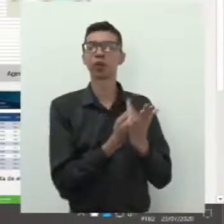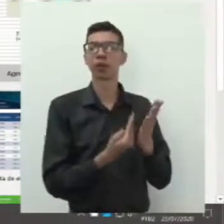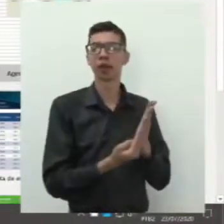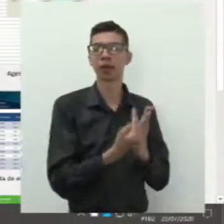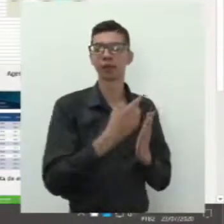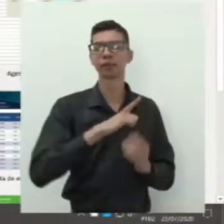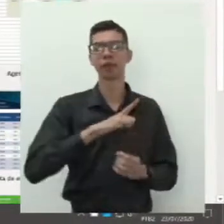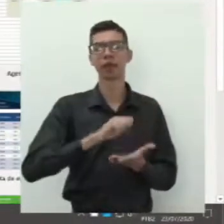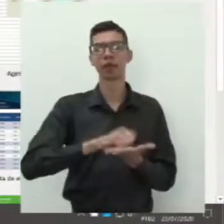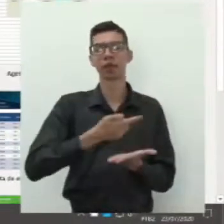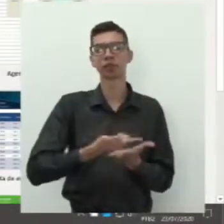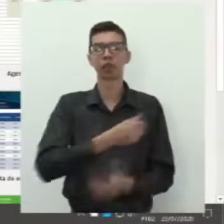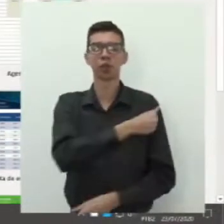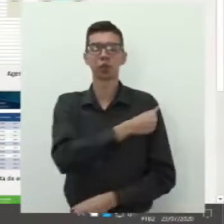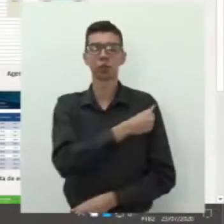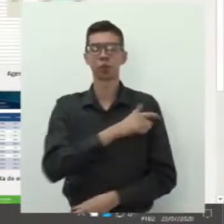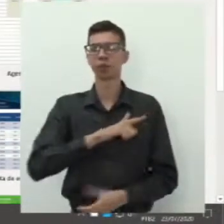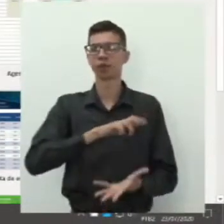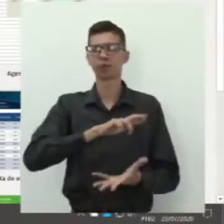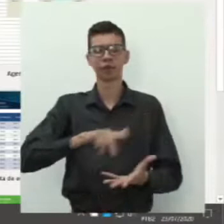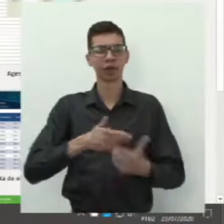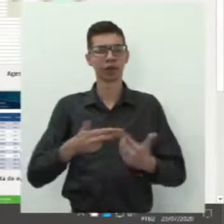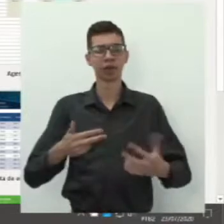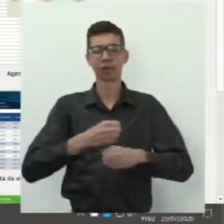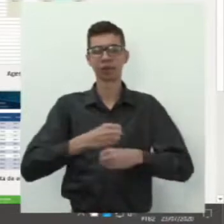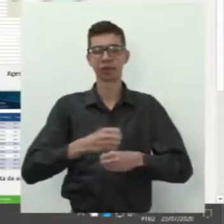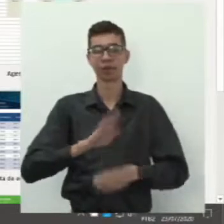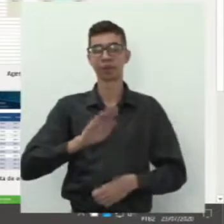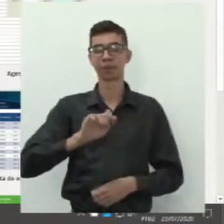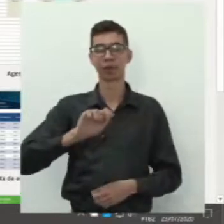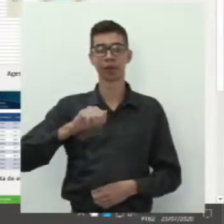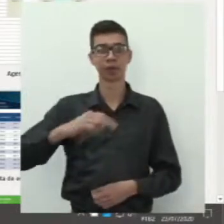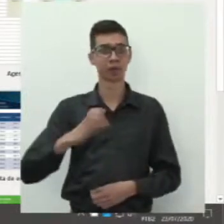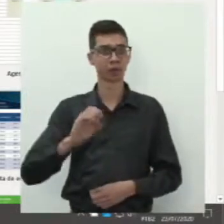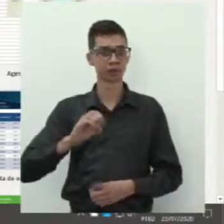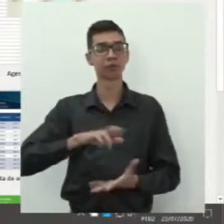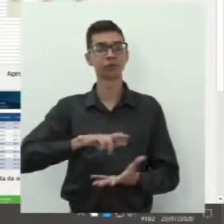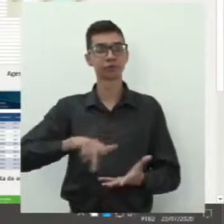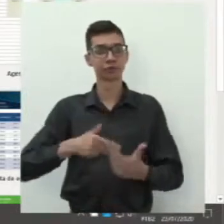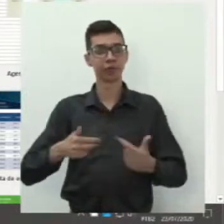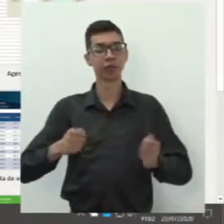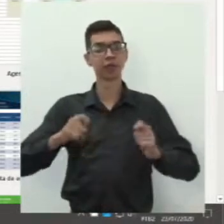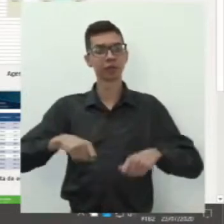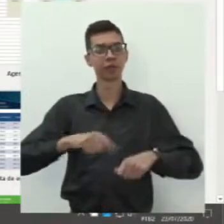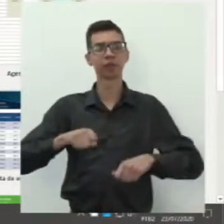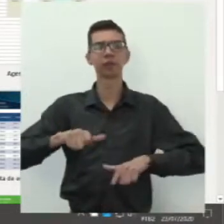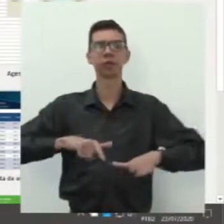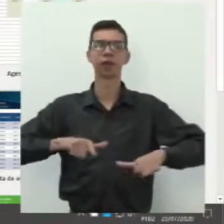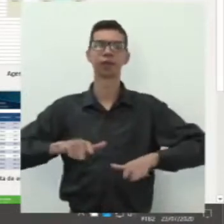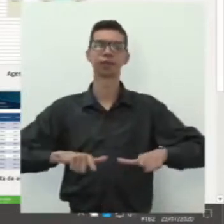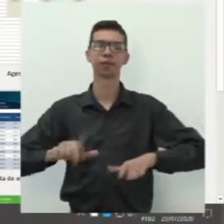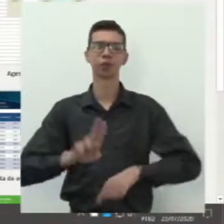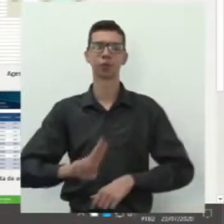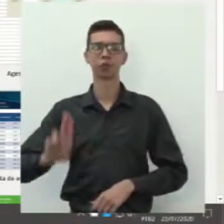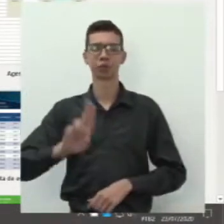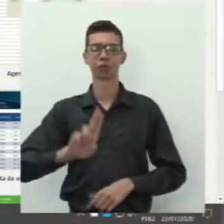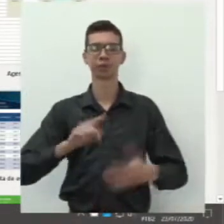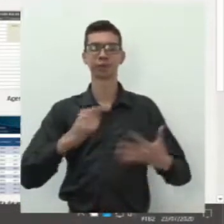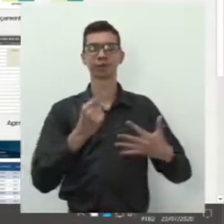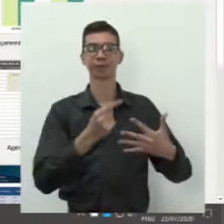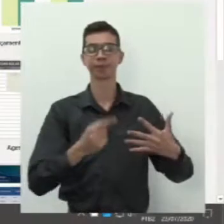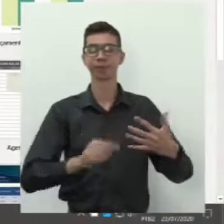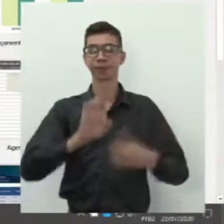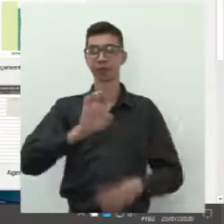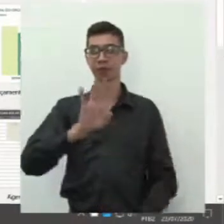de aluno, balanço. Então, tem vários templates já de planos de trabalho que a gente chama aqui no Excel,